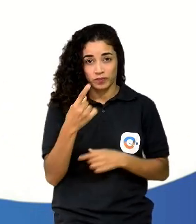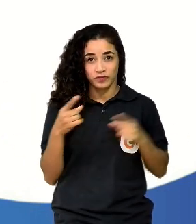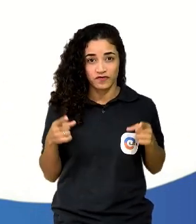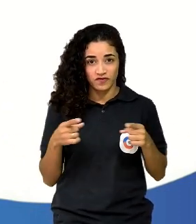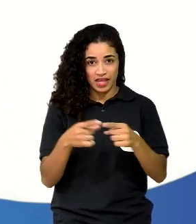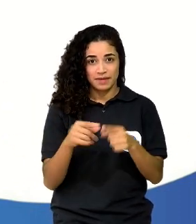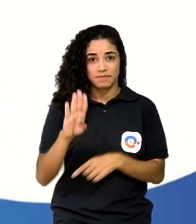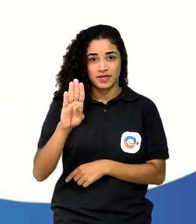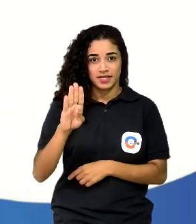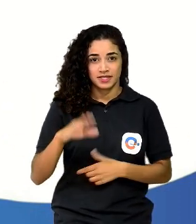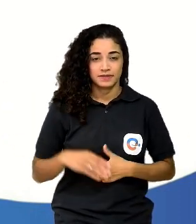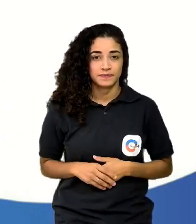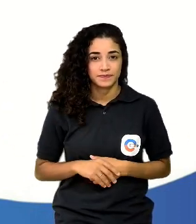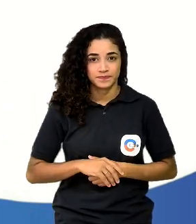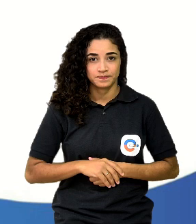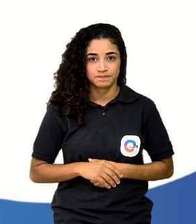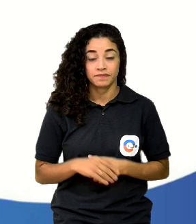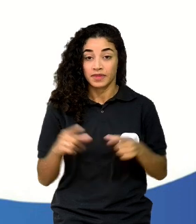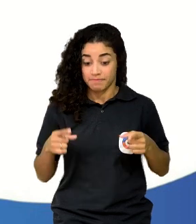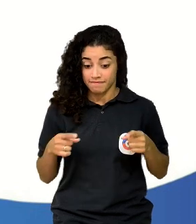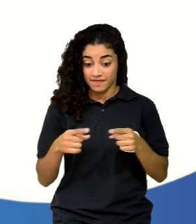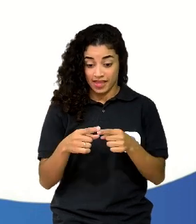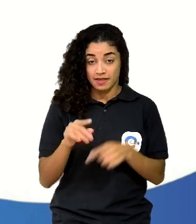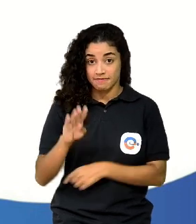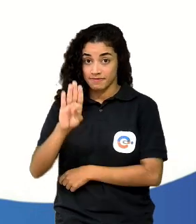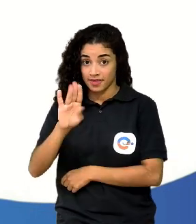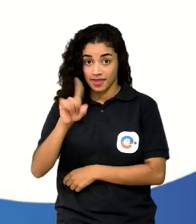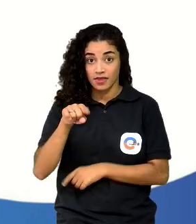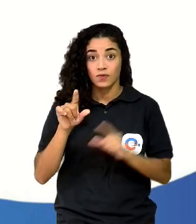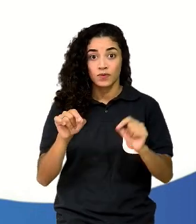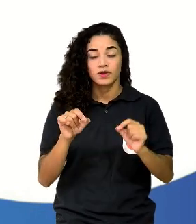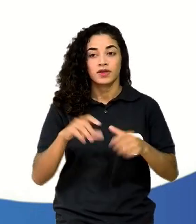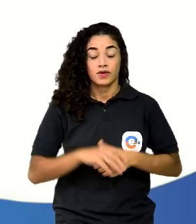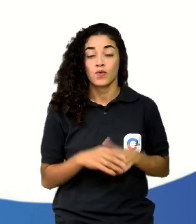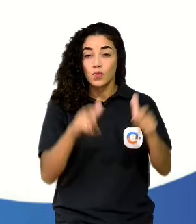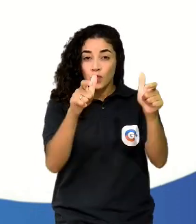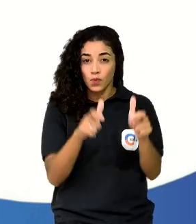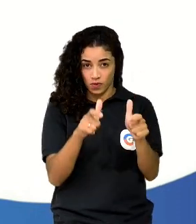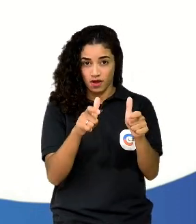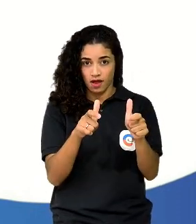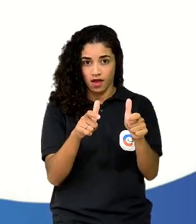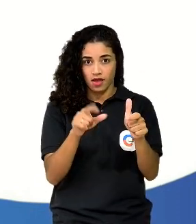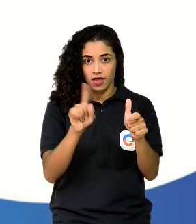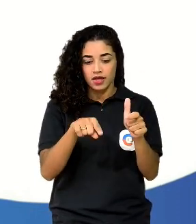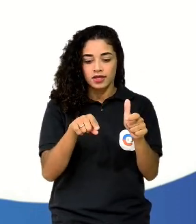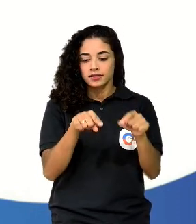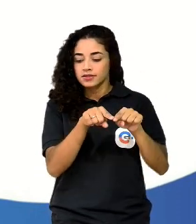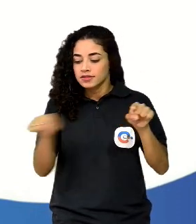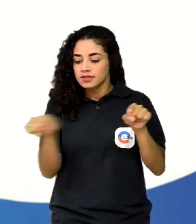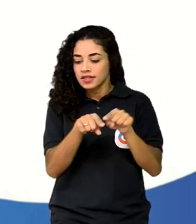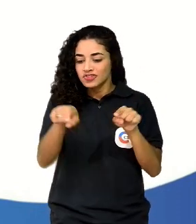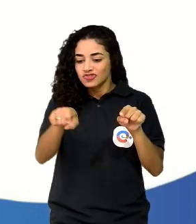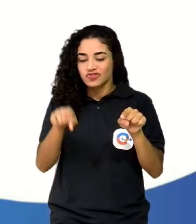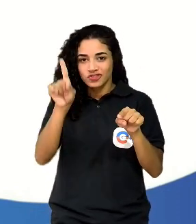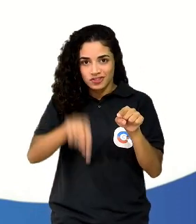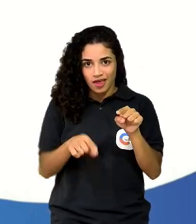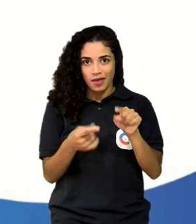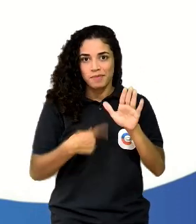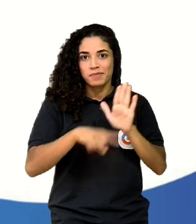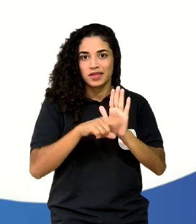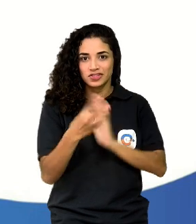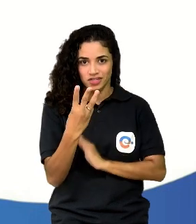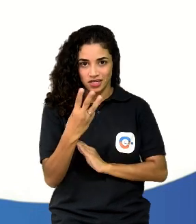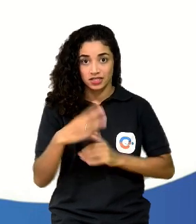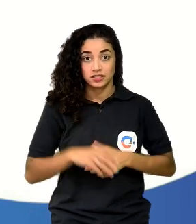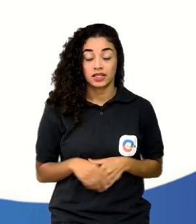B. O vértice B, a posição dele em relação a X é menos 3. Em